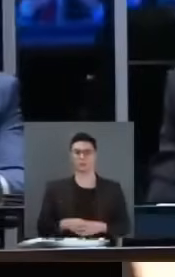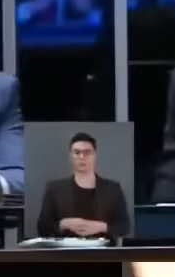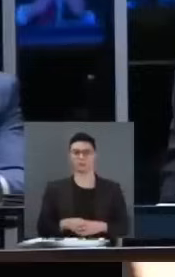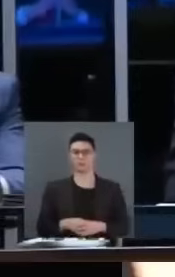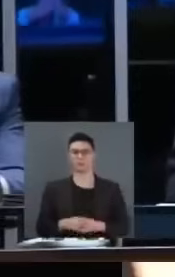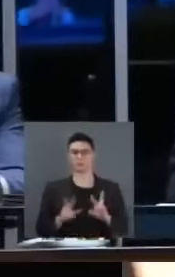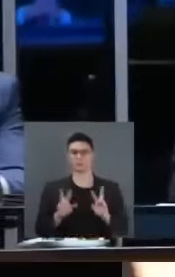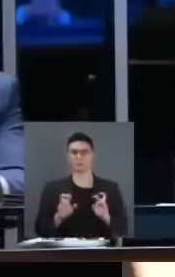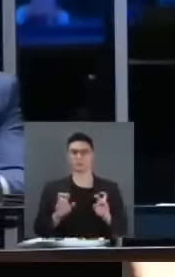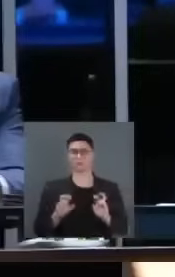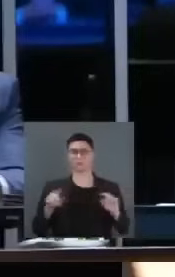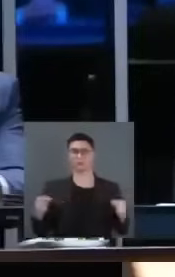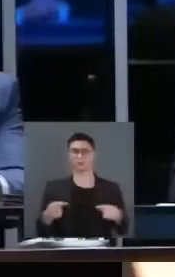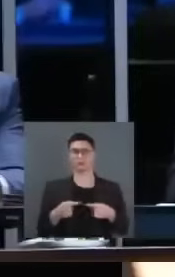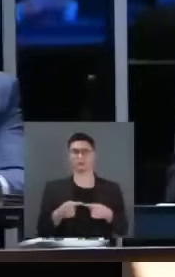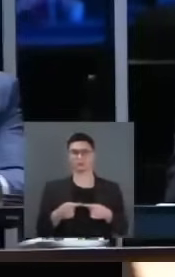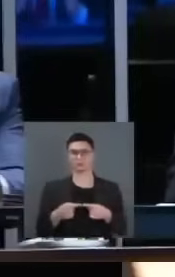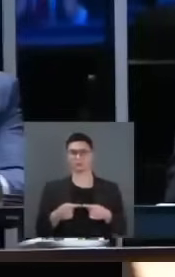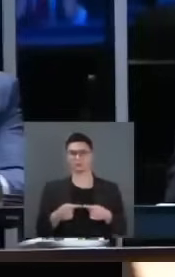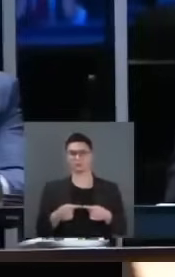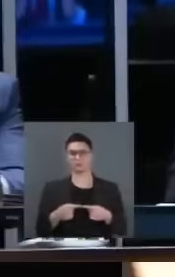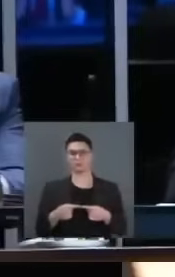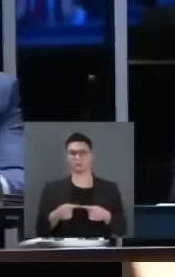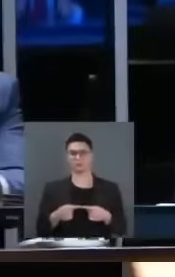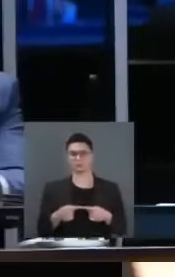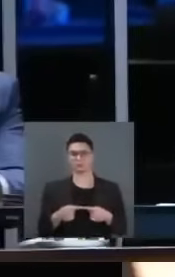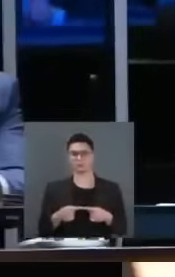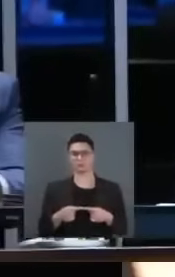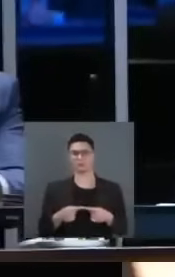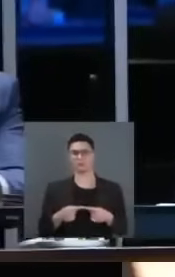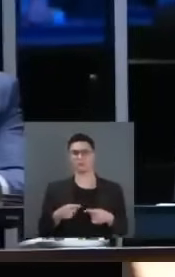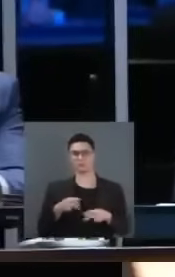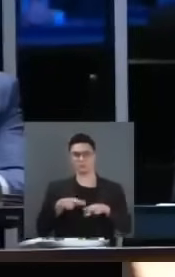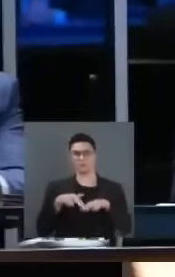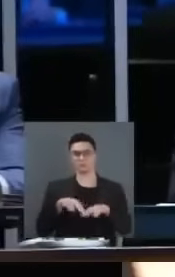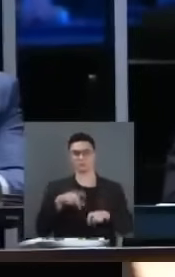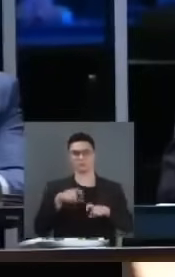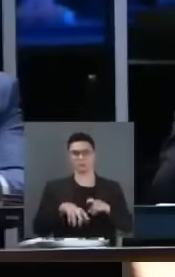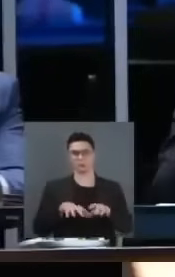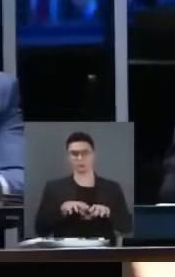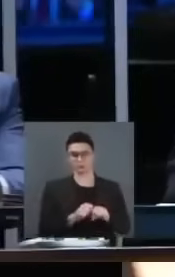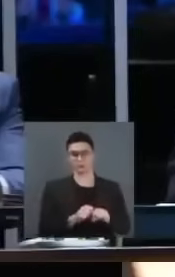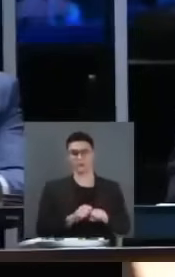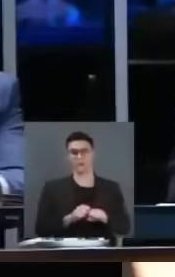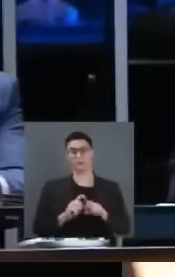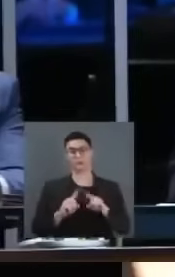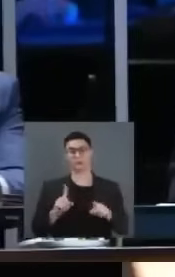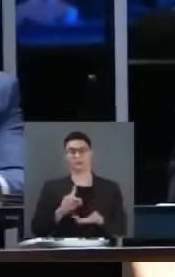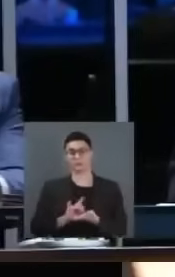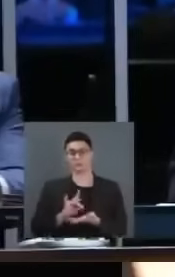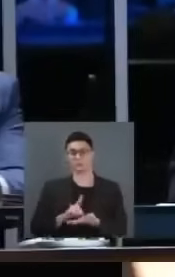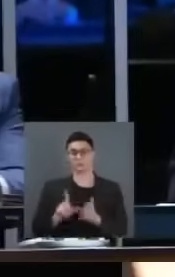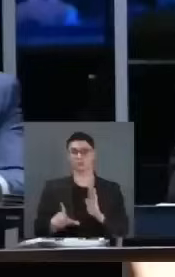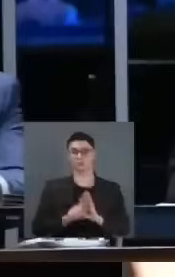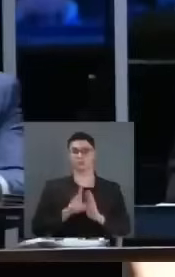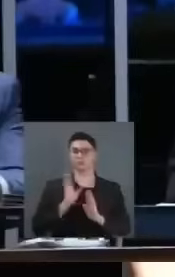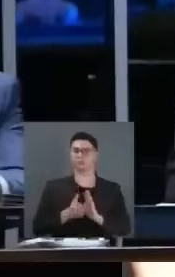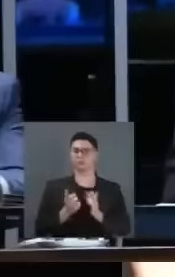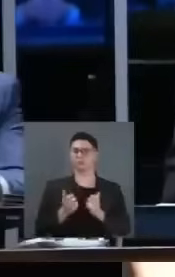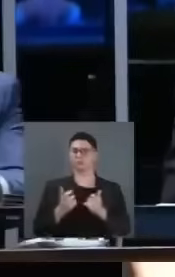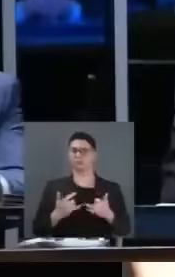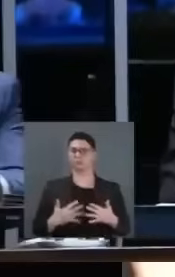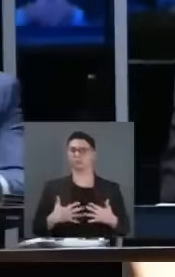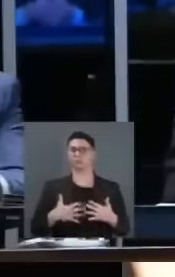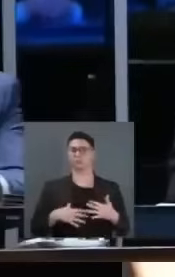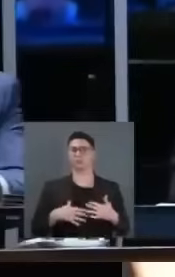tema relativo à questão do aborto decorrente de estupro, quando, na verdade, a lei já define que a gravidez